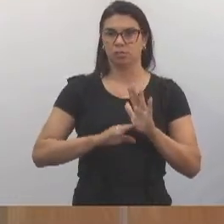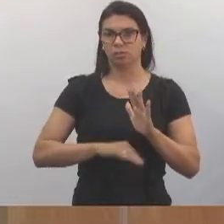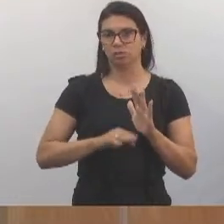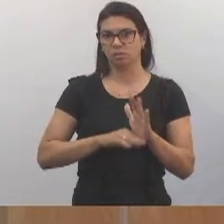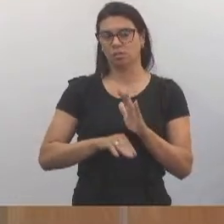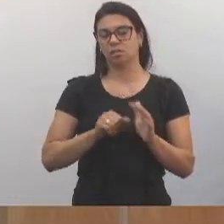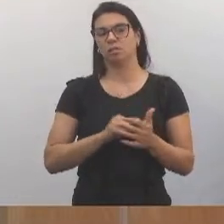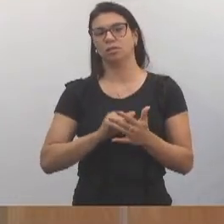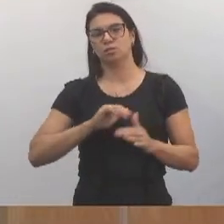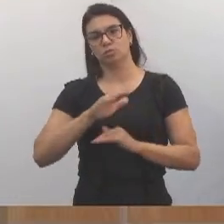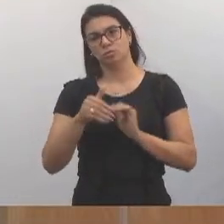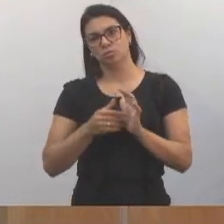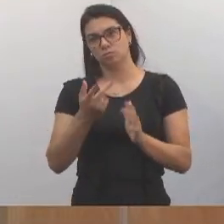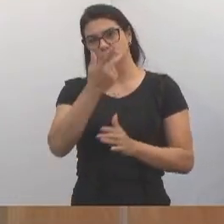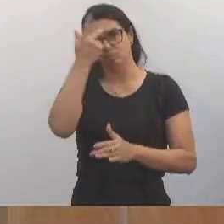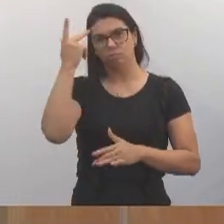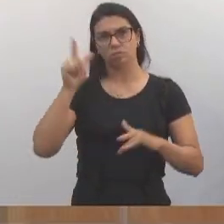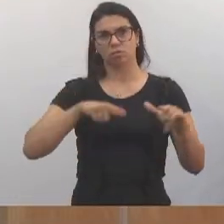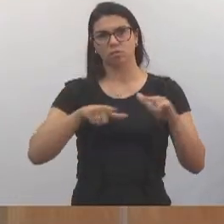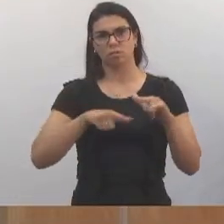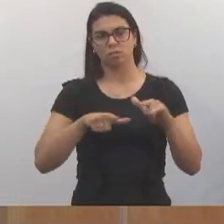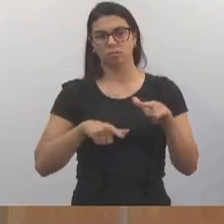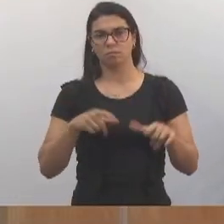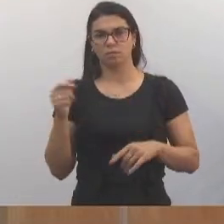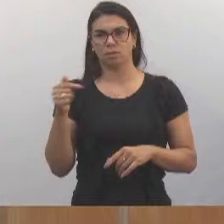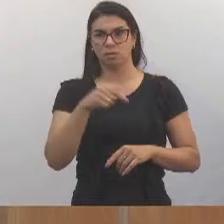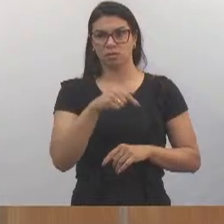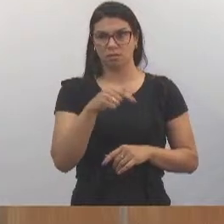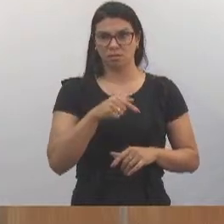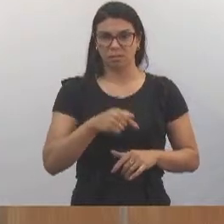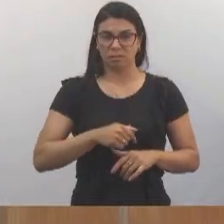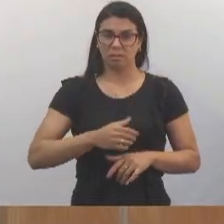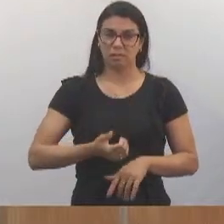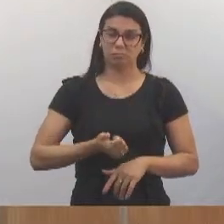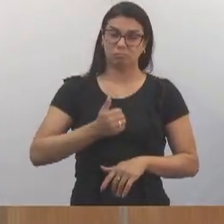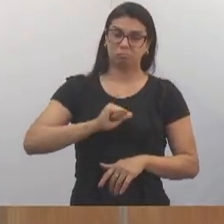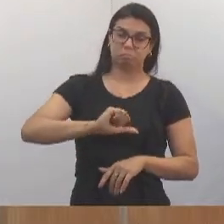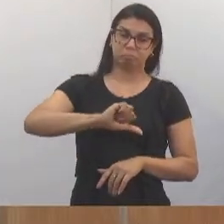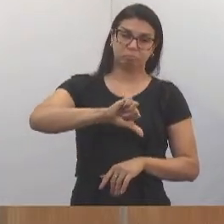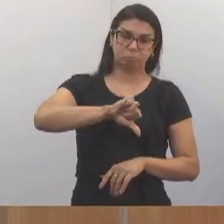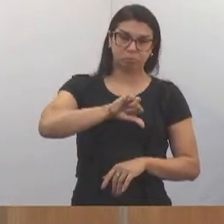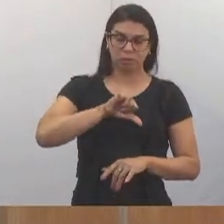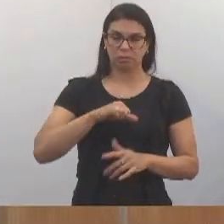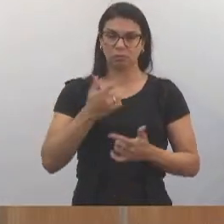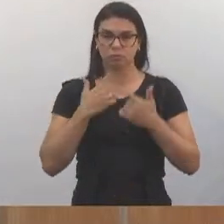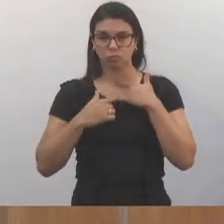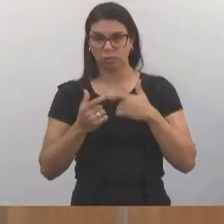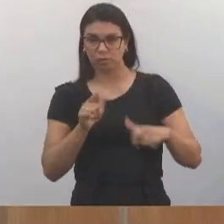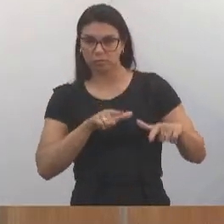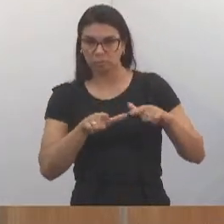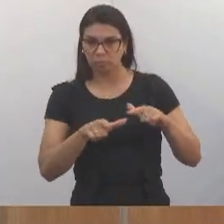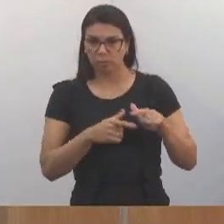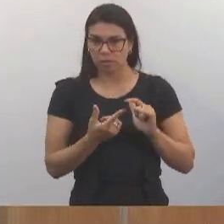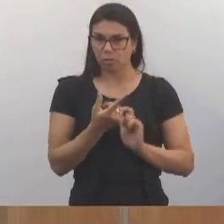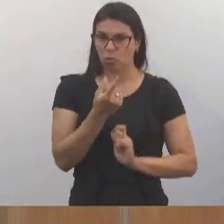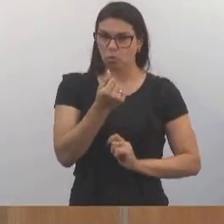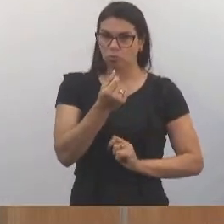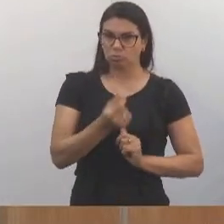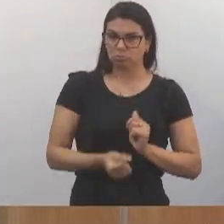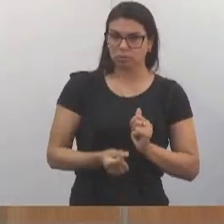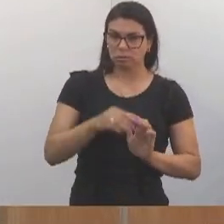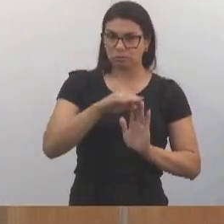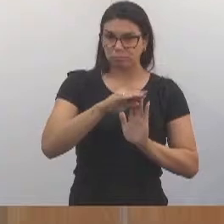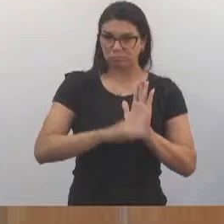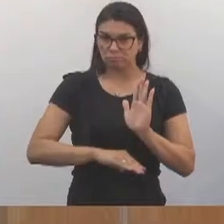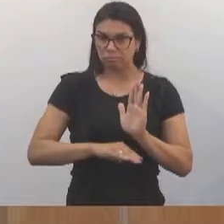todos desmotivados, né, a autoestima lá embaixo dos atletas, sem perspectiva, um orçamento muito